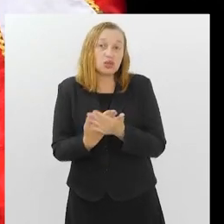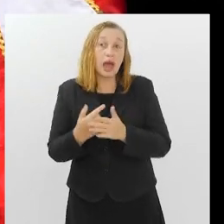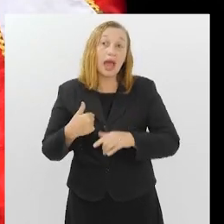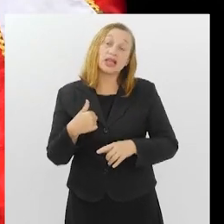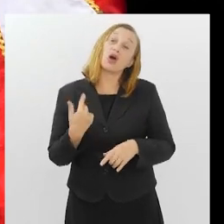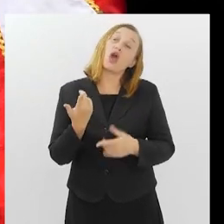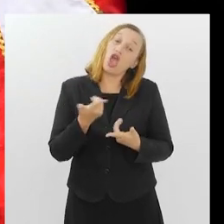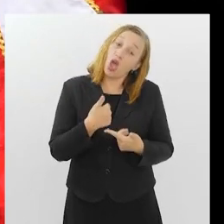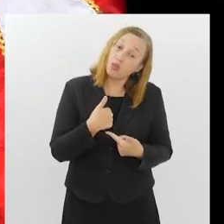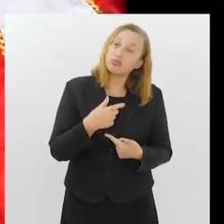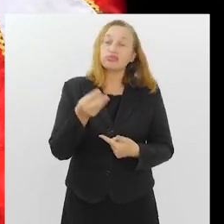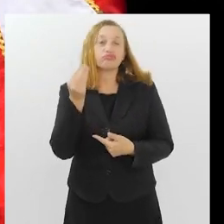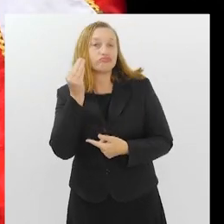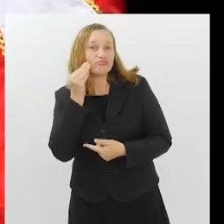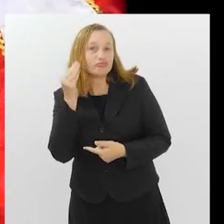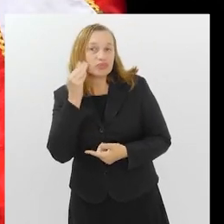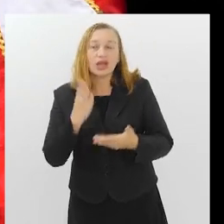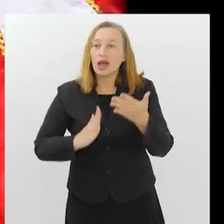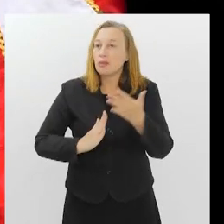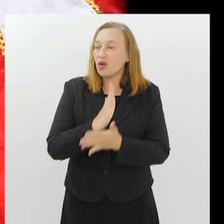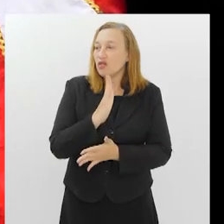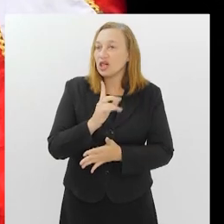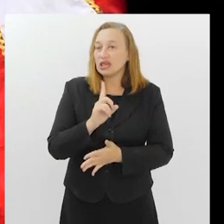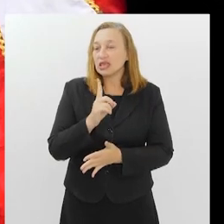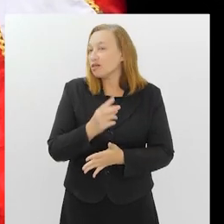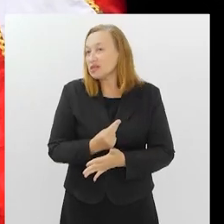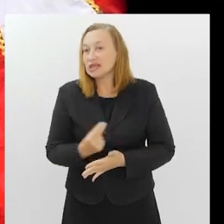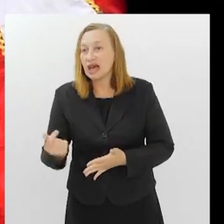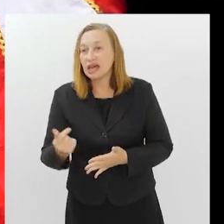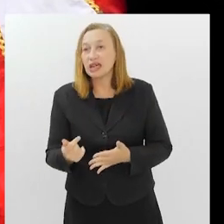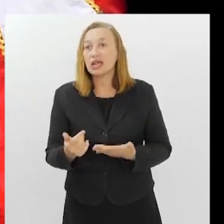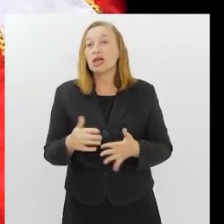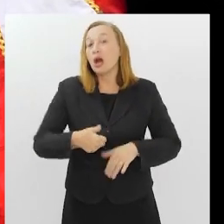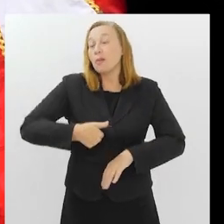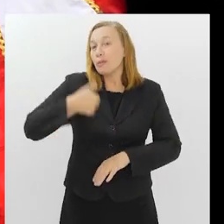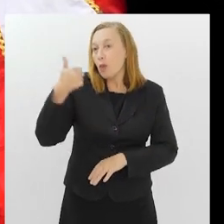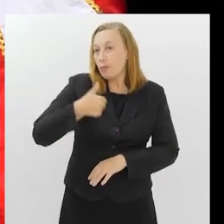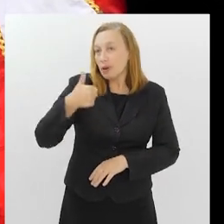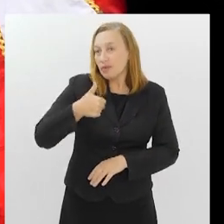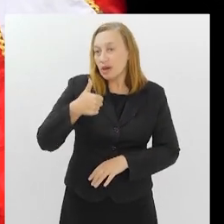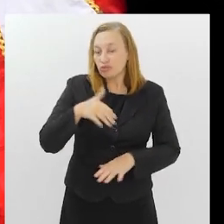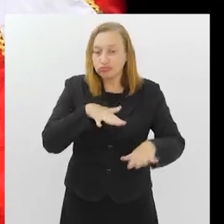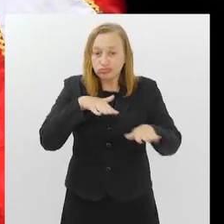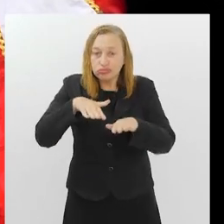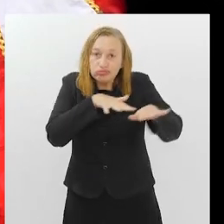Então eu fiz um teste, passei no teste, e ali eu não saí mais do projeto. Inclusive, o